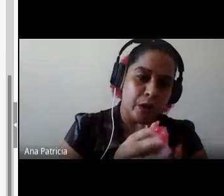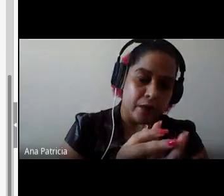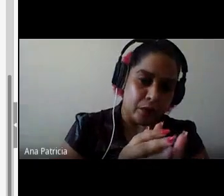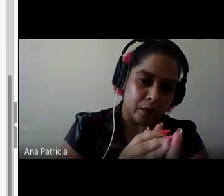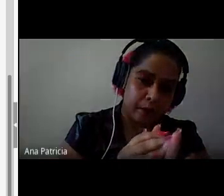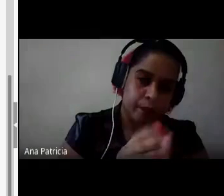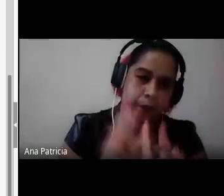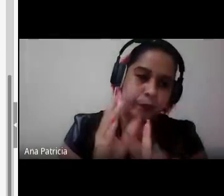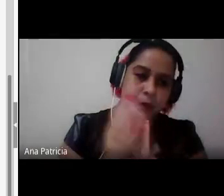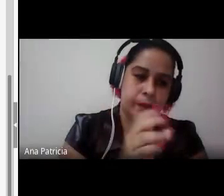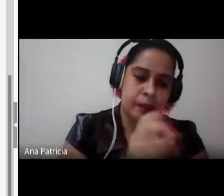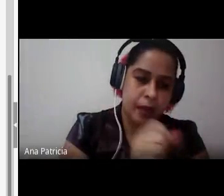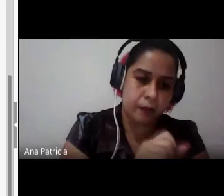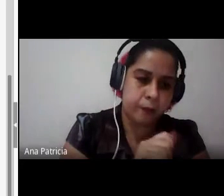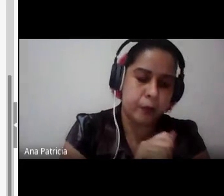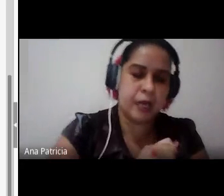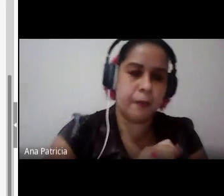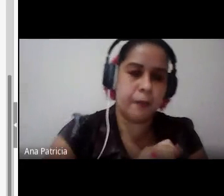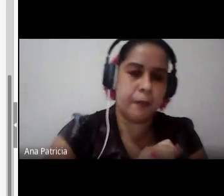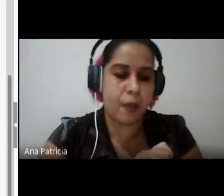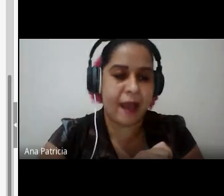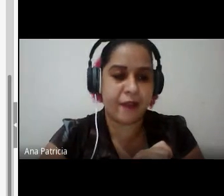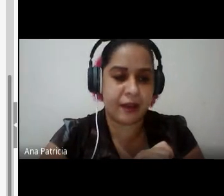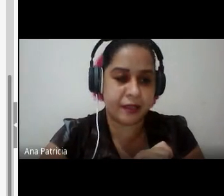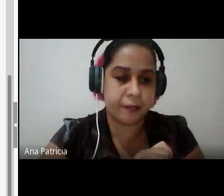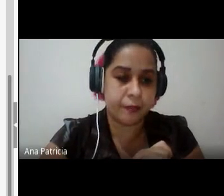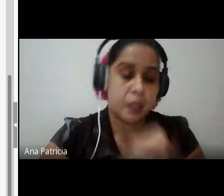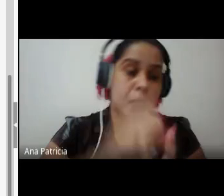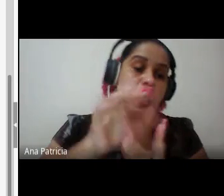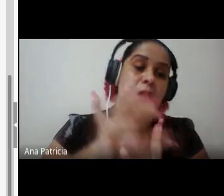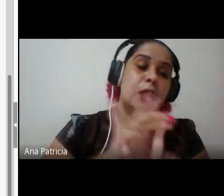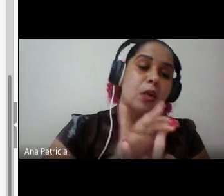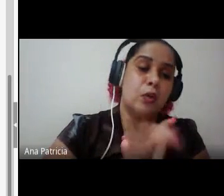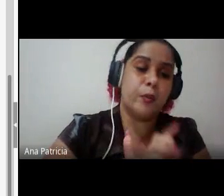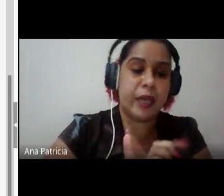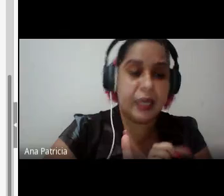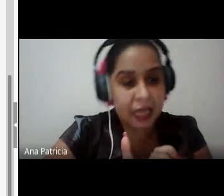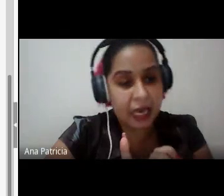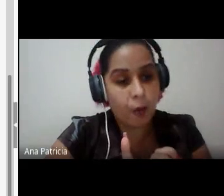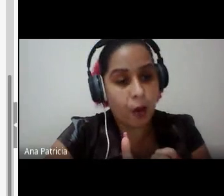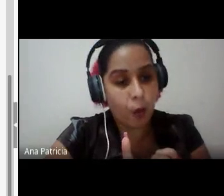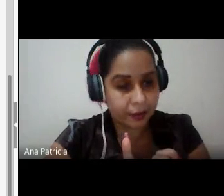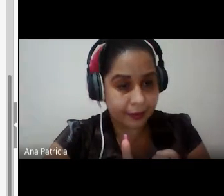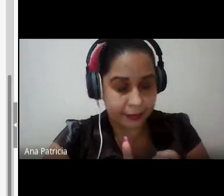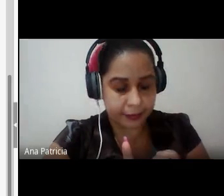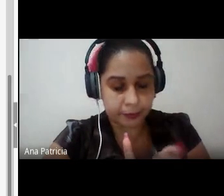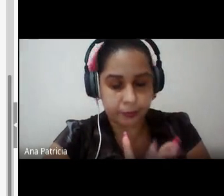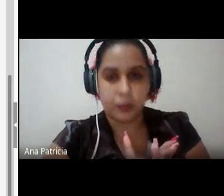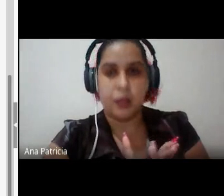motivos. Primeiro, porque ele pode ser uma referência. E o segundo, porque ele indica uma